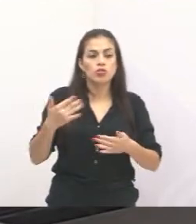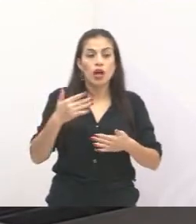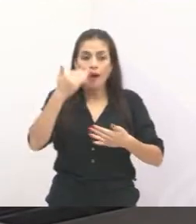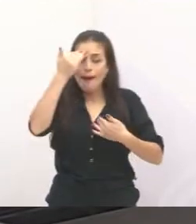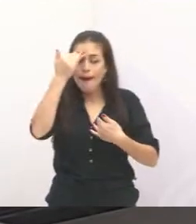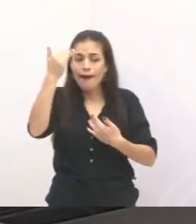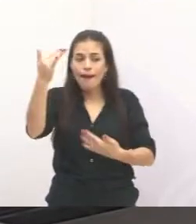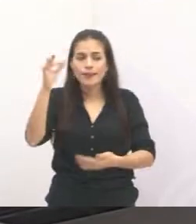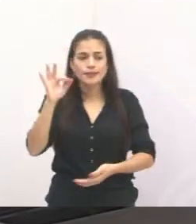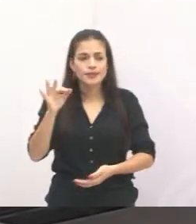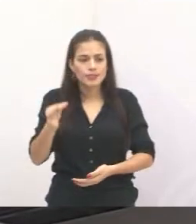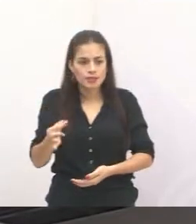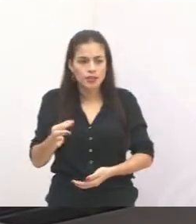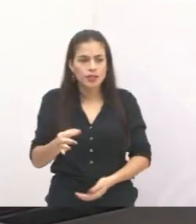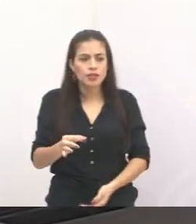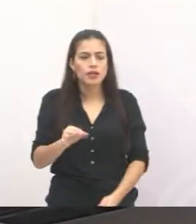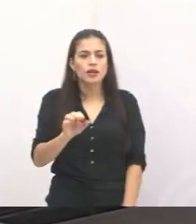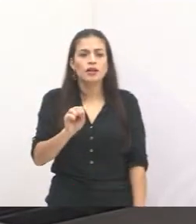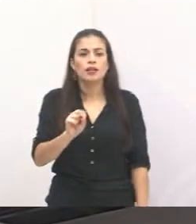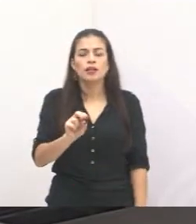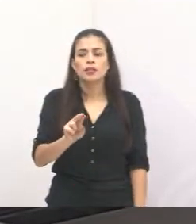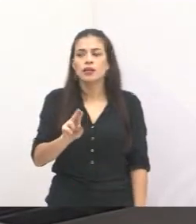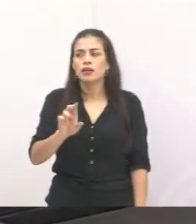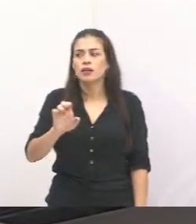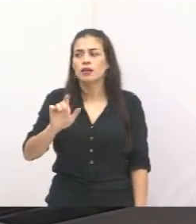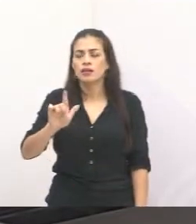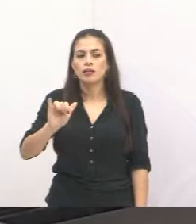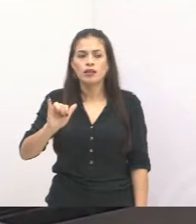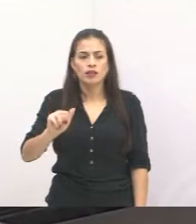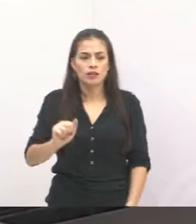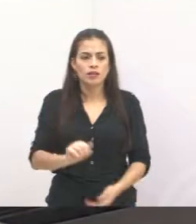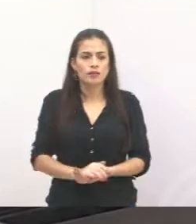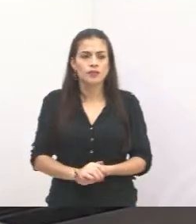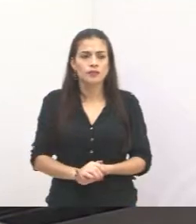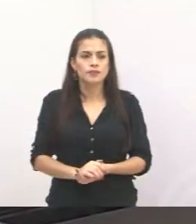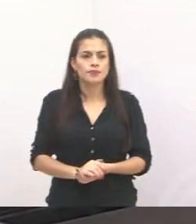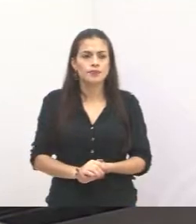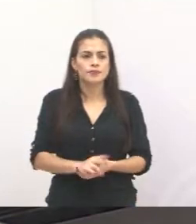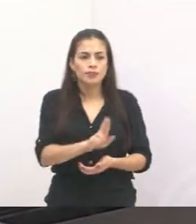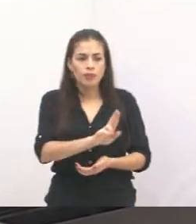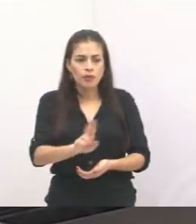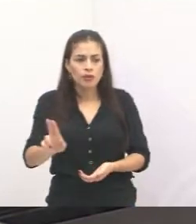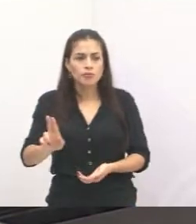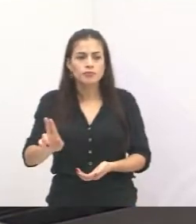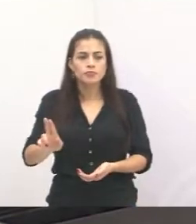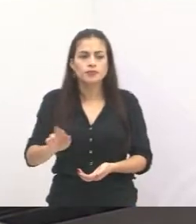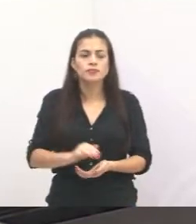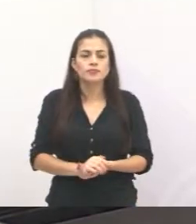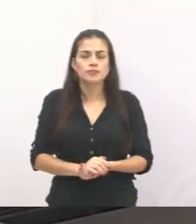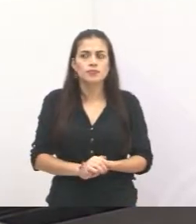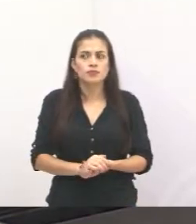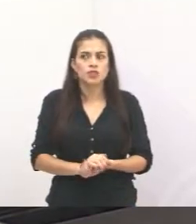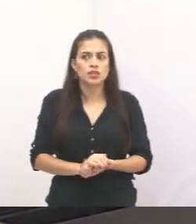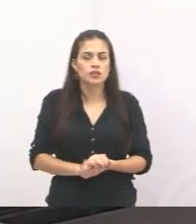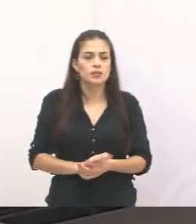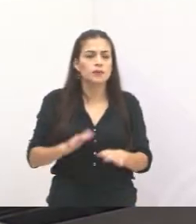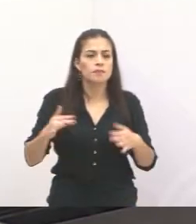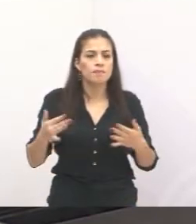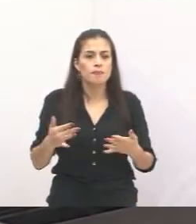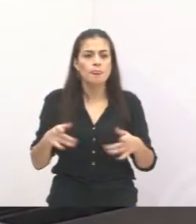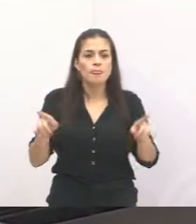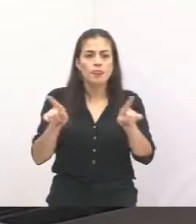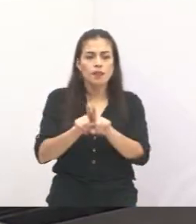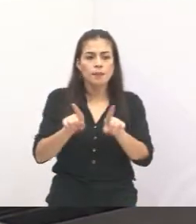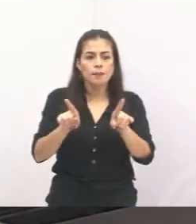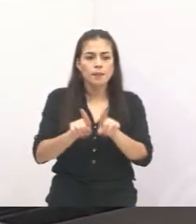a Sueli, em nome dela, o Sindicato dos Servidores Públicos de Jacareí, né, por também